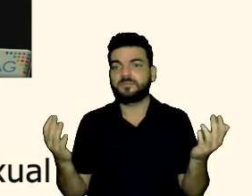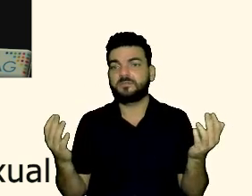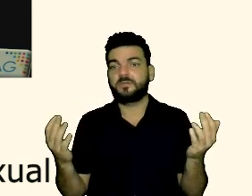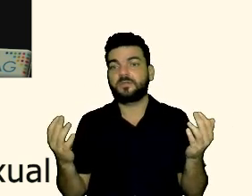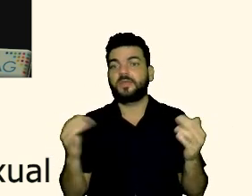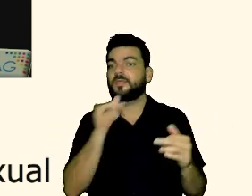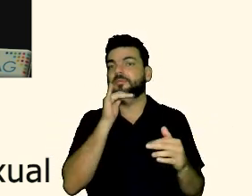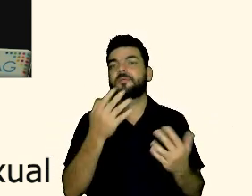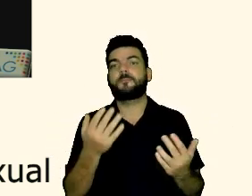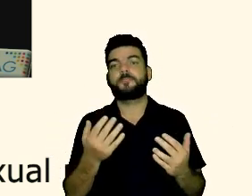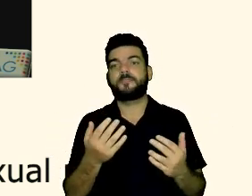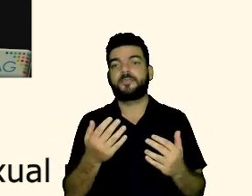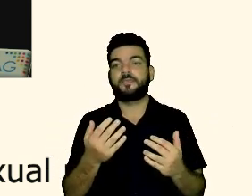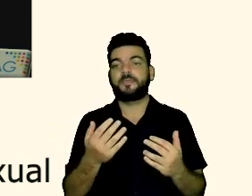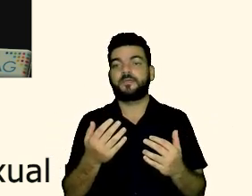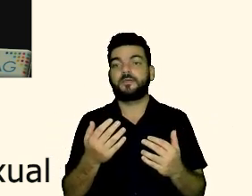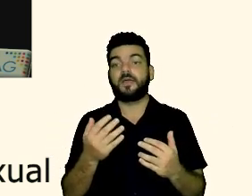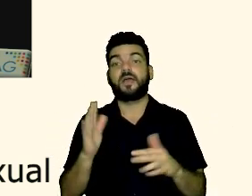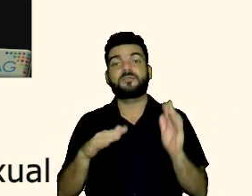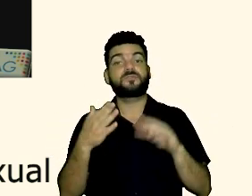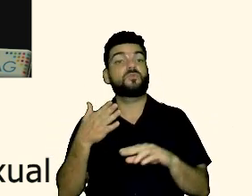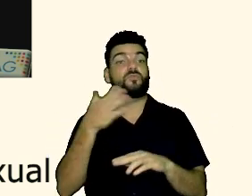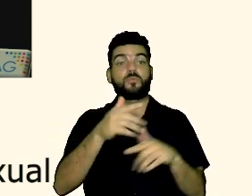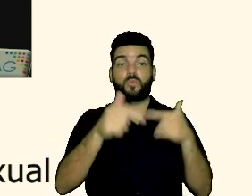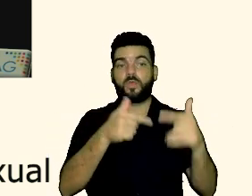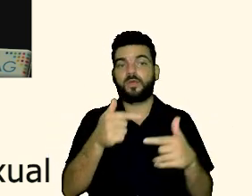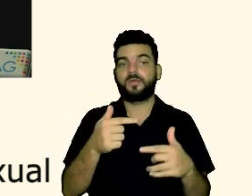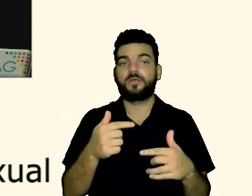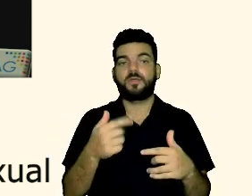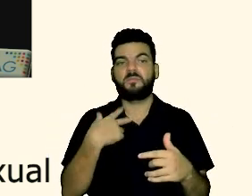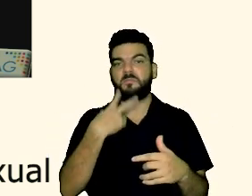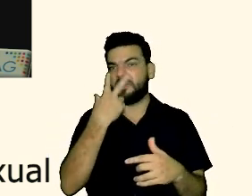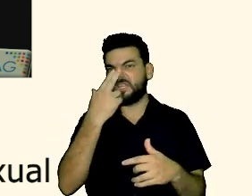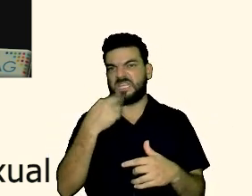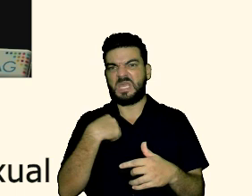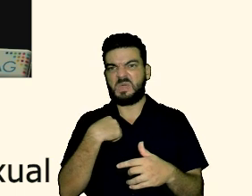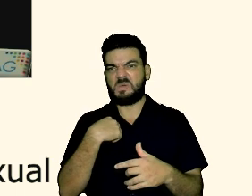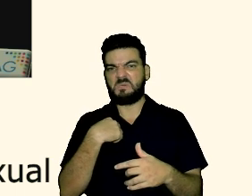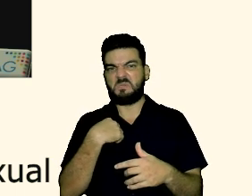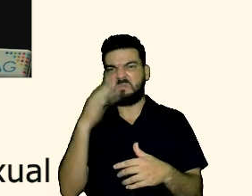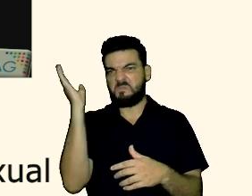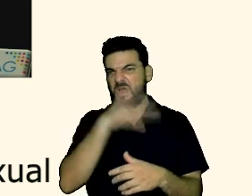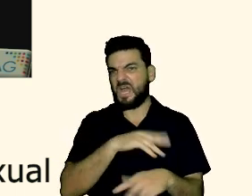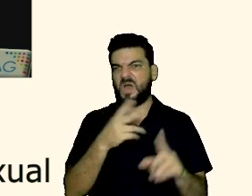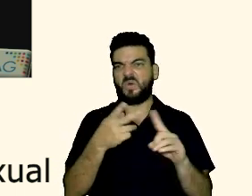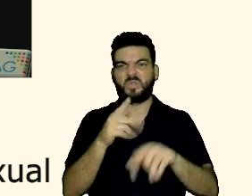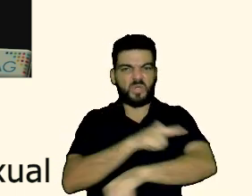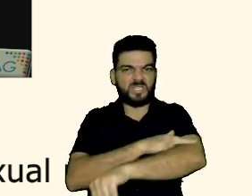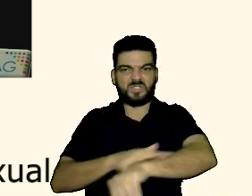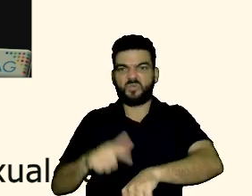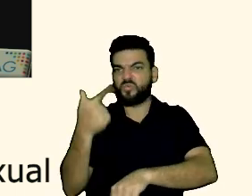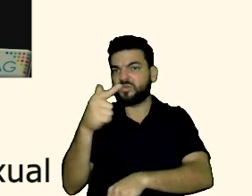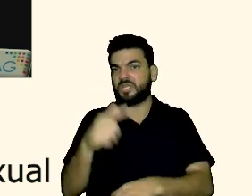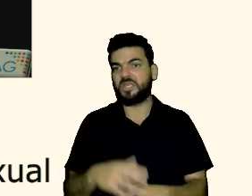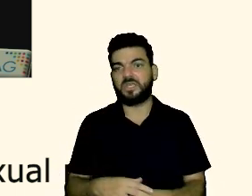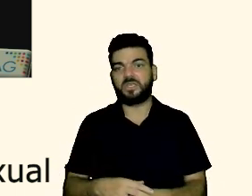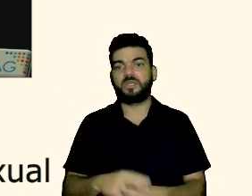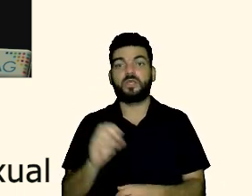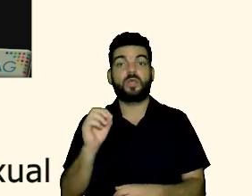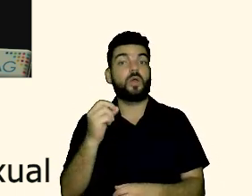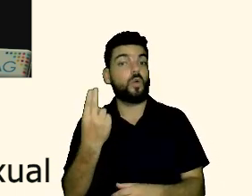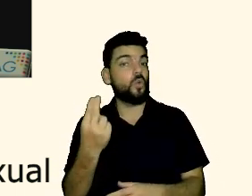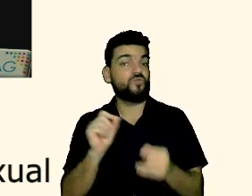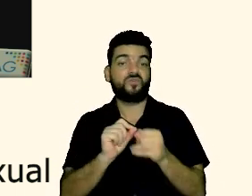pessoa ignorante, né? Ou como uma pessoa que está aquém da sua função, simplesmente porque ela expressou